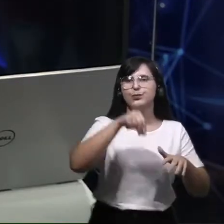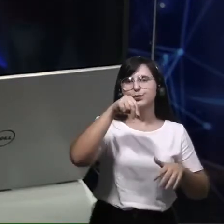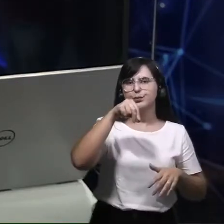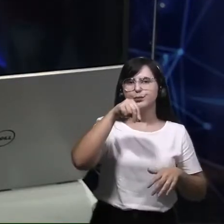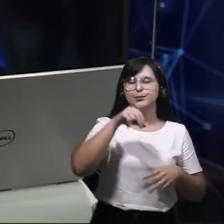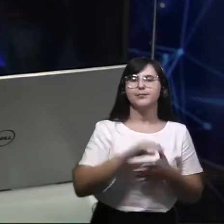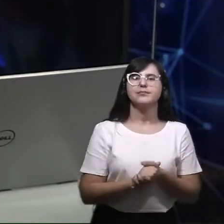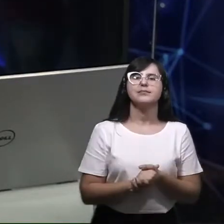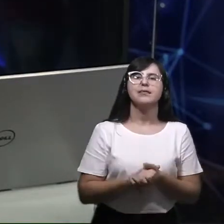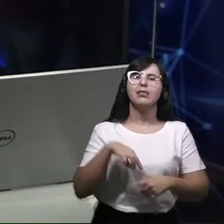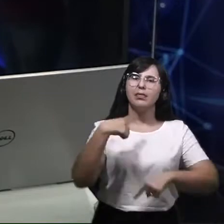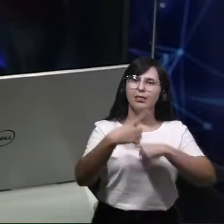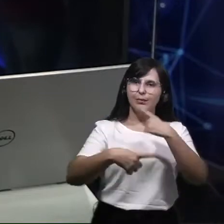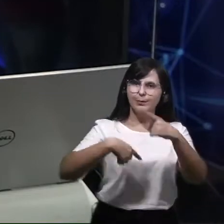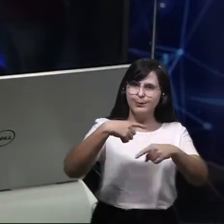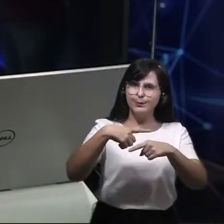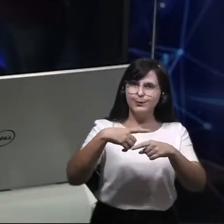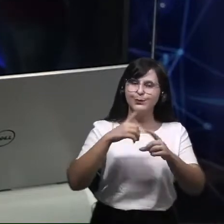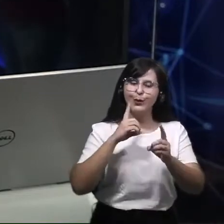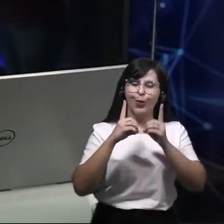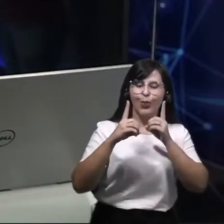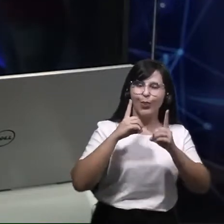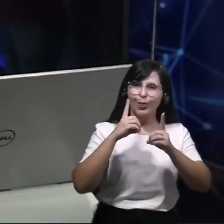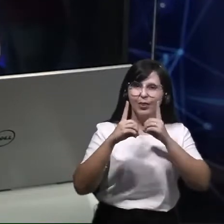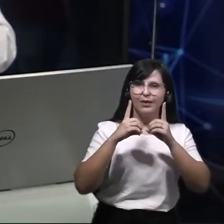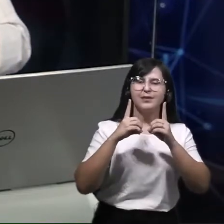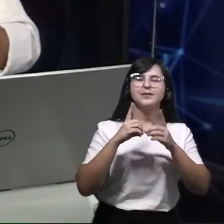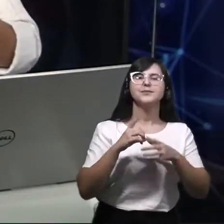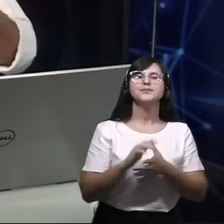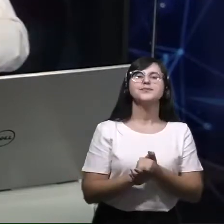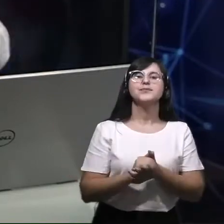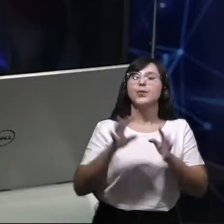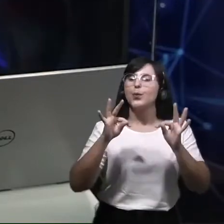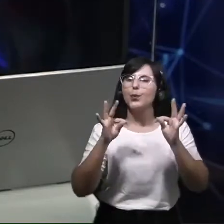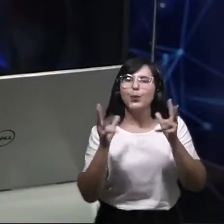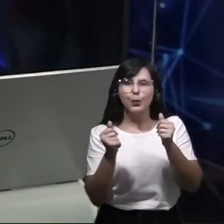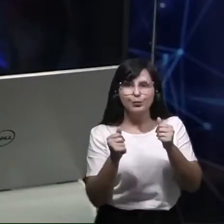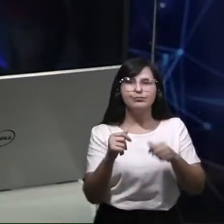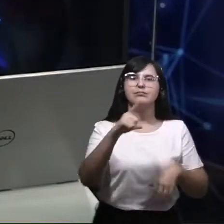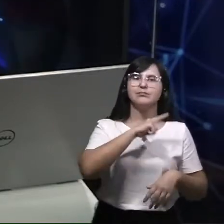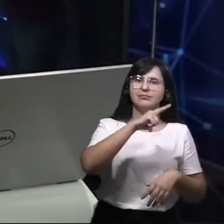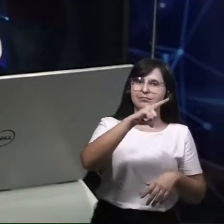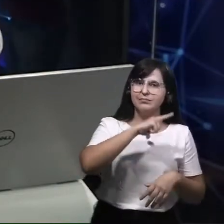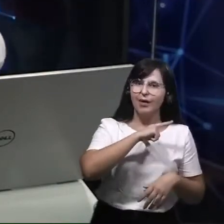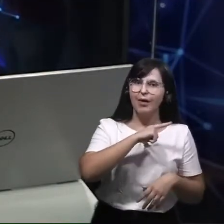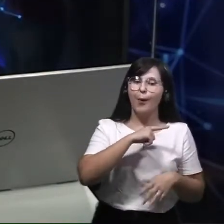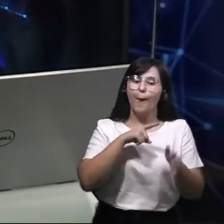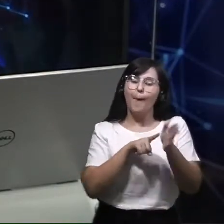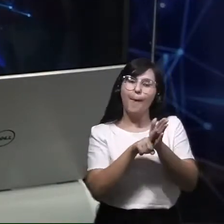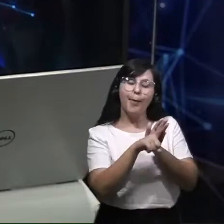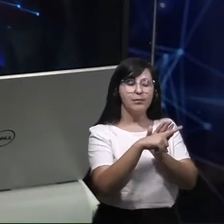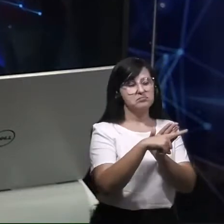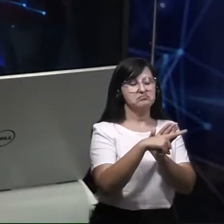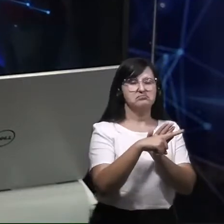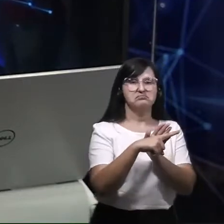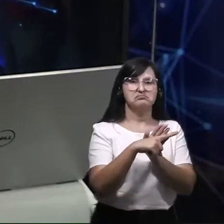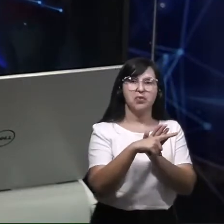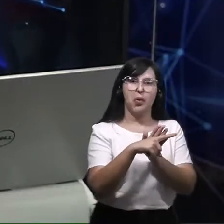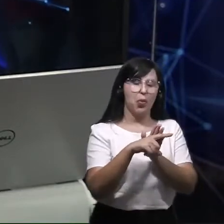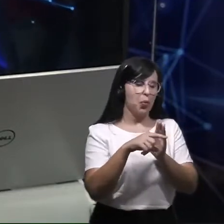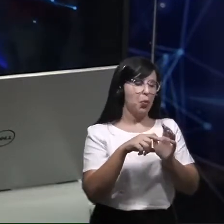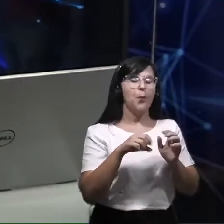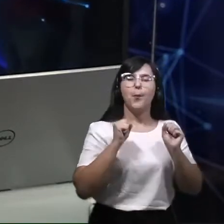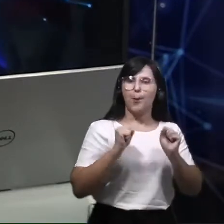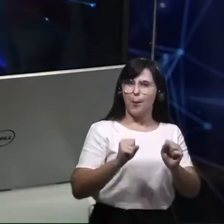O formato do debate, ele é, em sua totalidade, nos blocos, né, com pergunta entre os candidatos. Não haverá